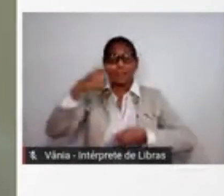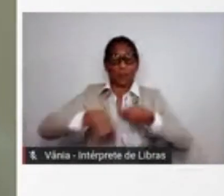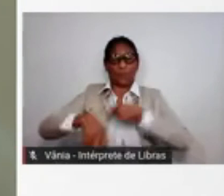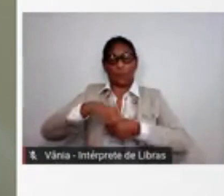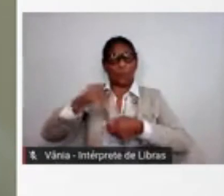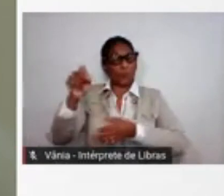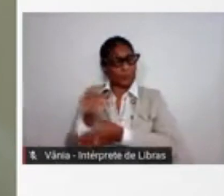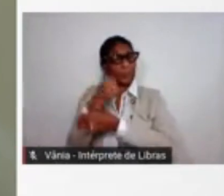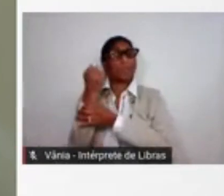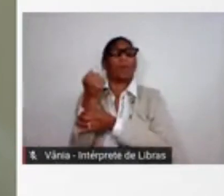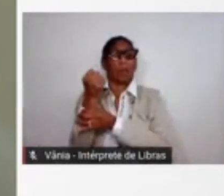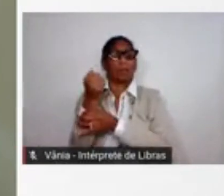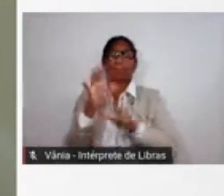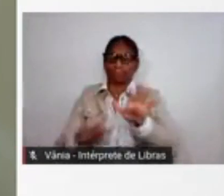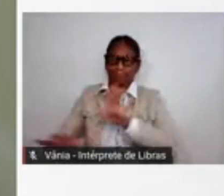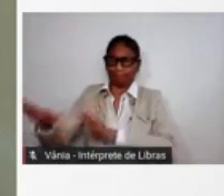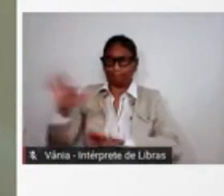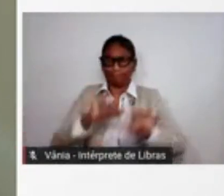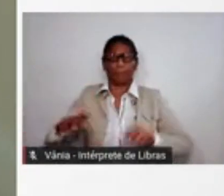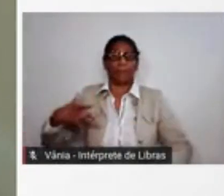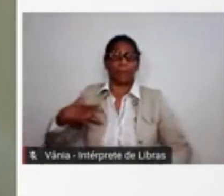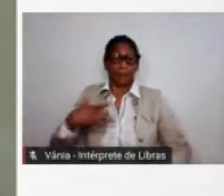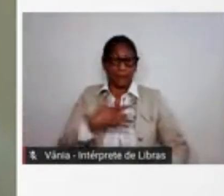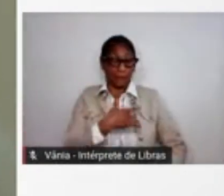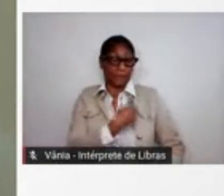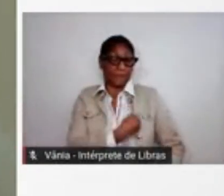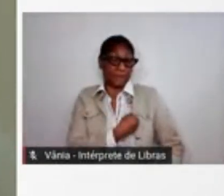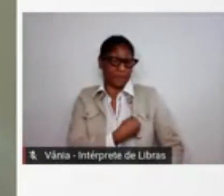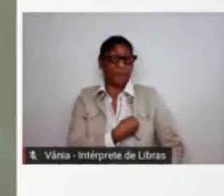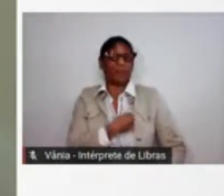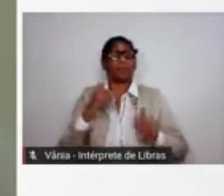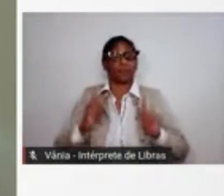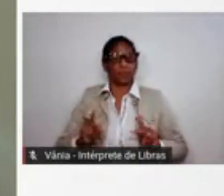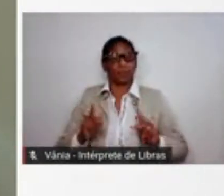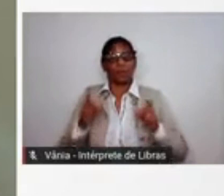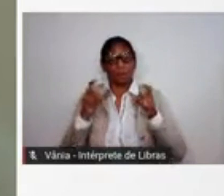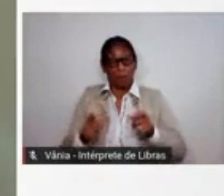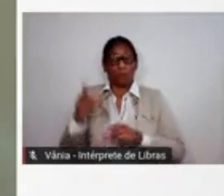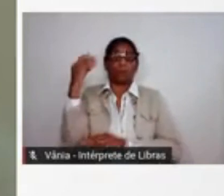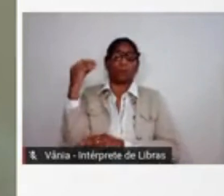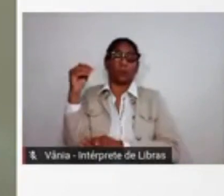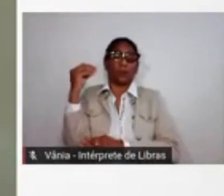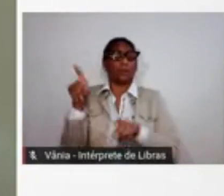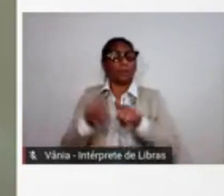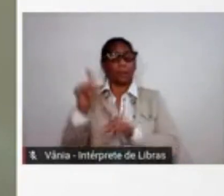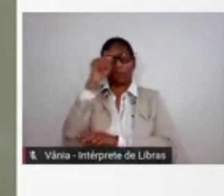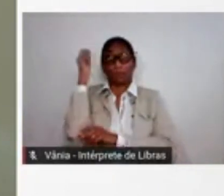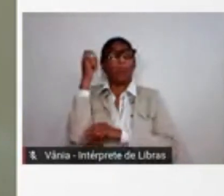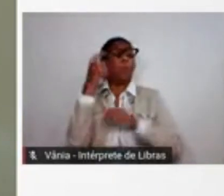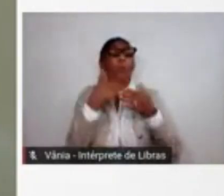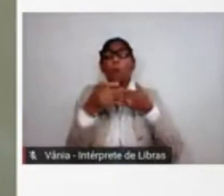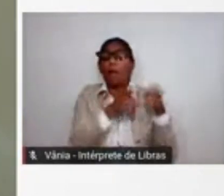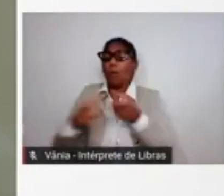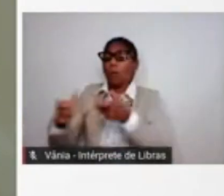segurança necessária para proteger a vida e a saúde dos porto-alegrenses e dos gaúchos de qualquer município do